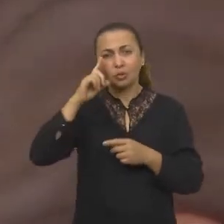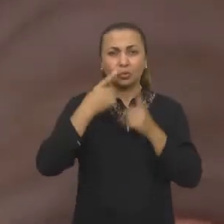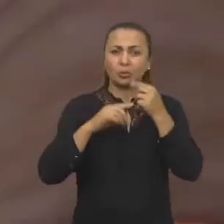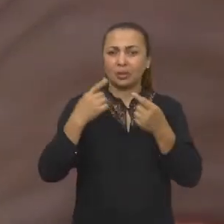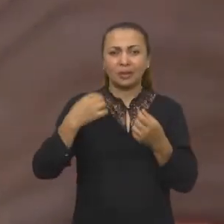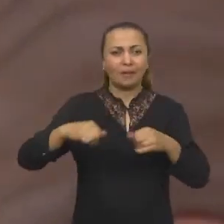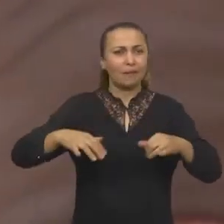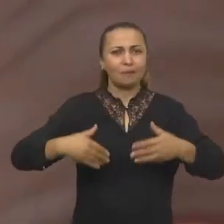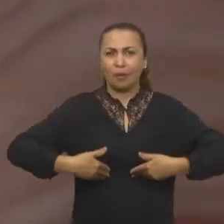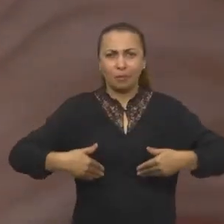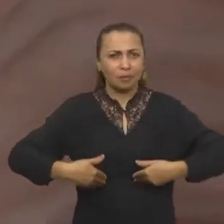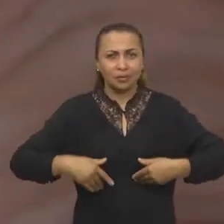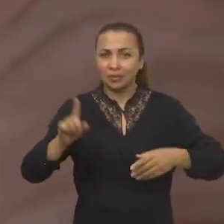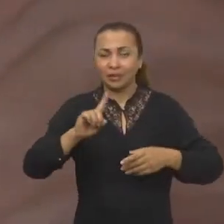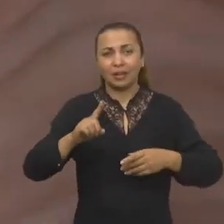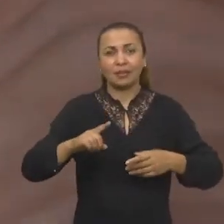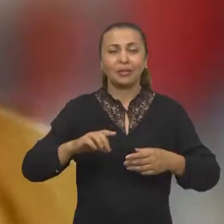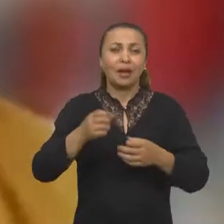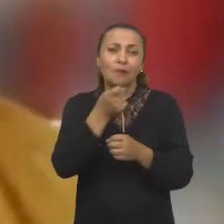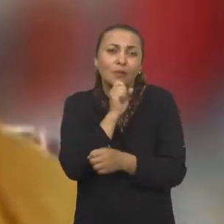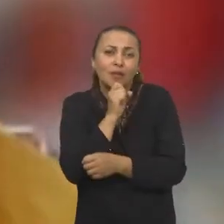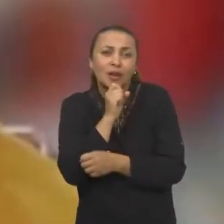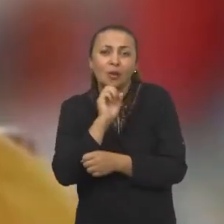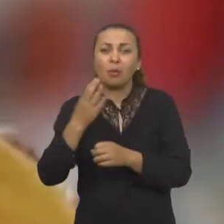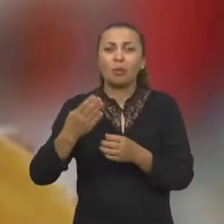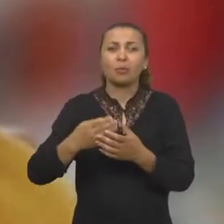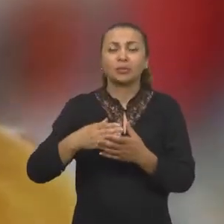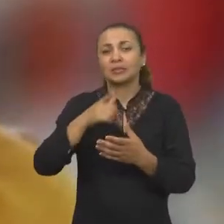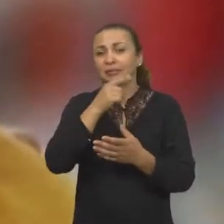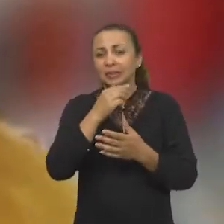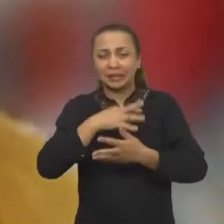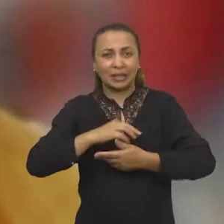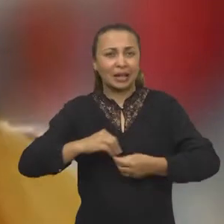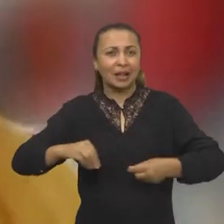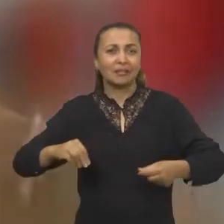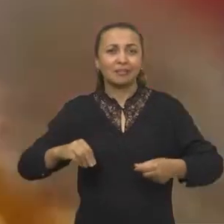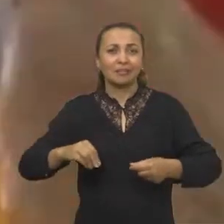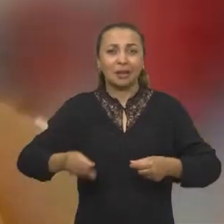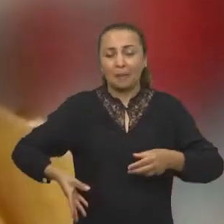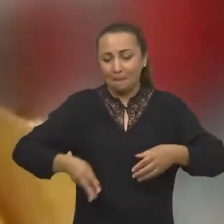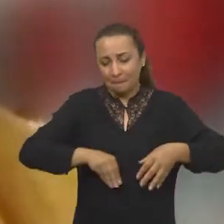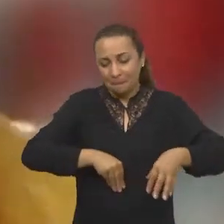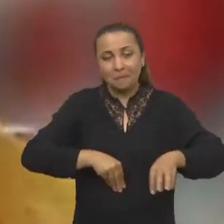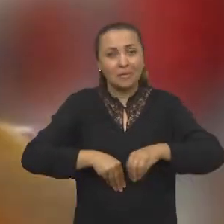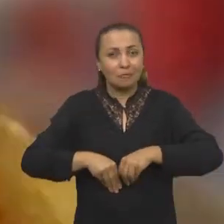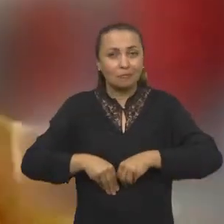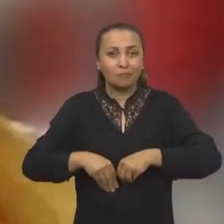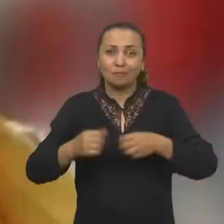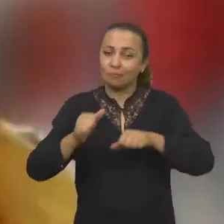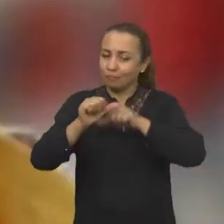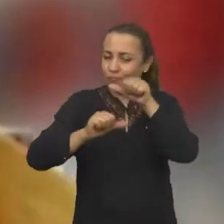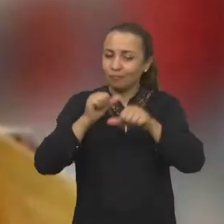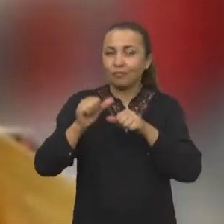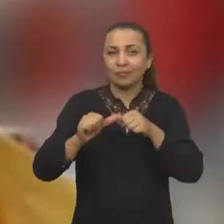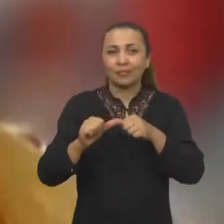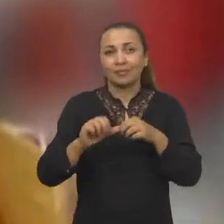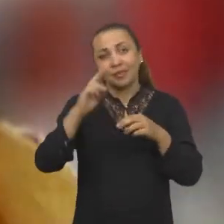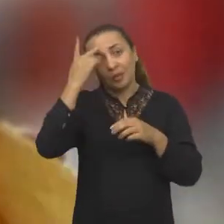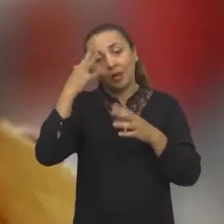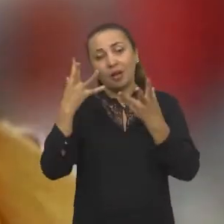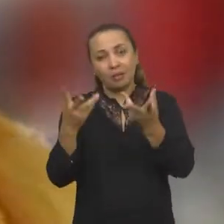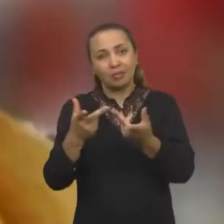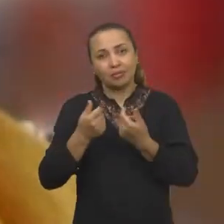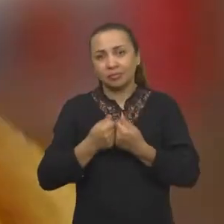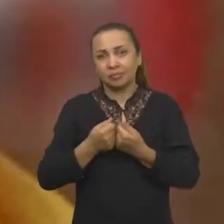superior a qualquer outro leite, porque o leite materno contém tudo que a criança precisa e contém mais ainda os fatores de crescimento, os fatores